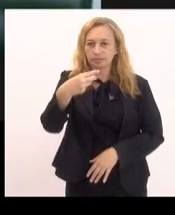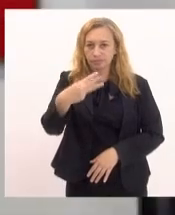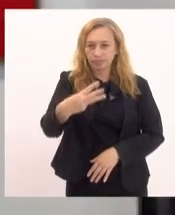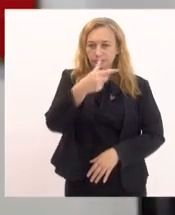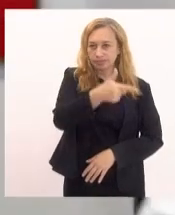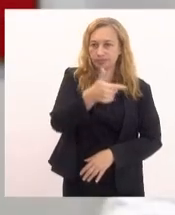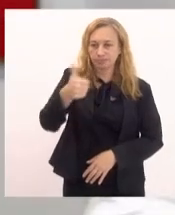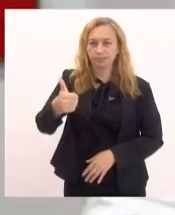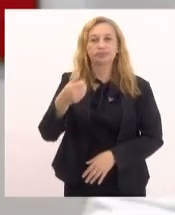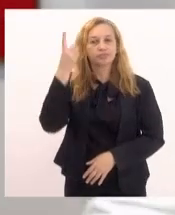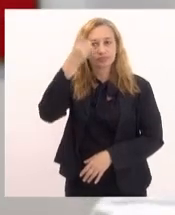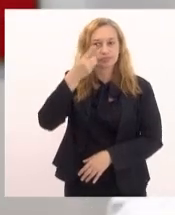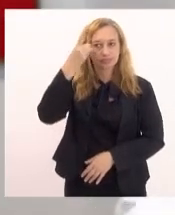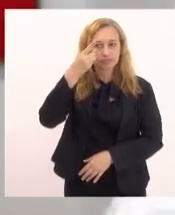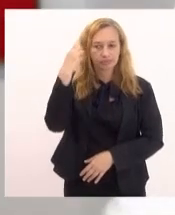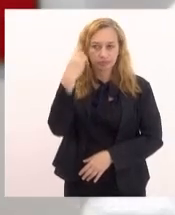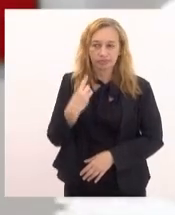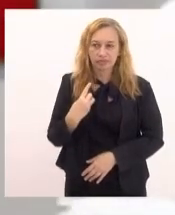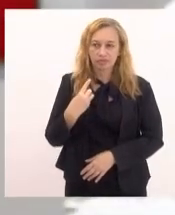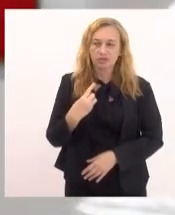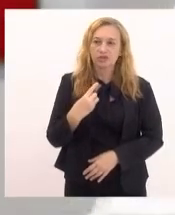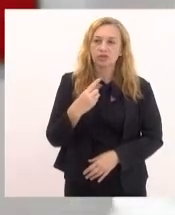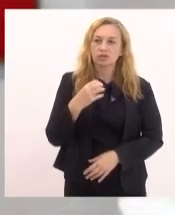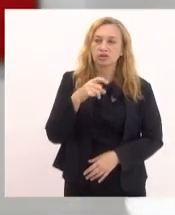Dani Monteiro, que cria o dossiê